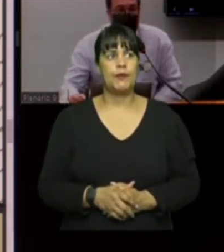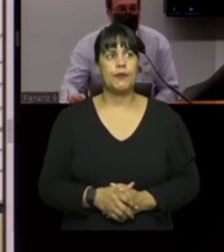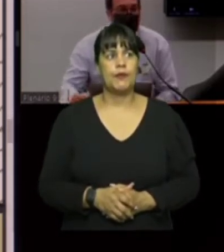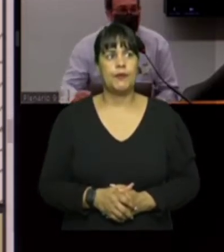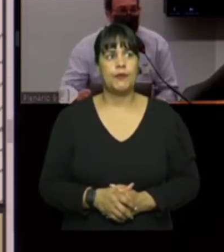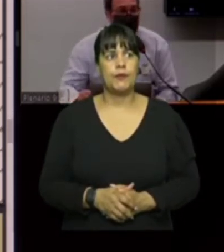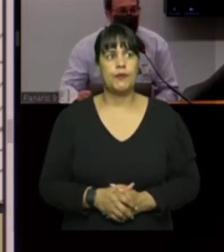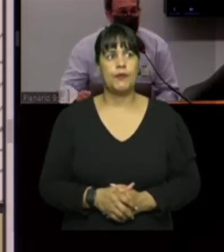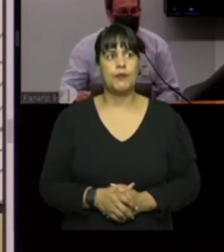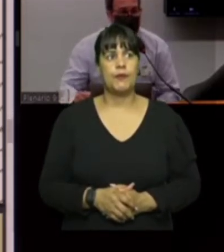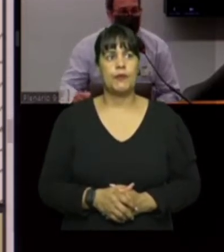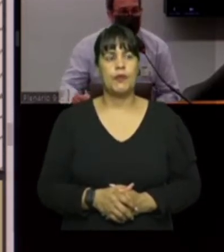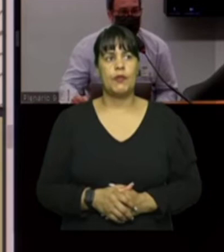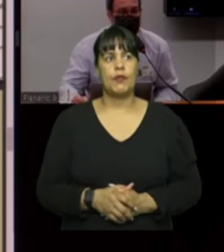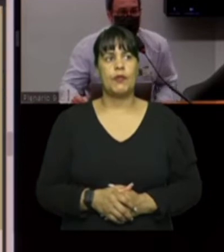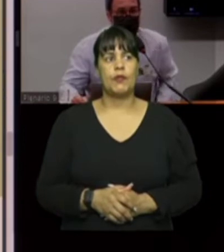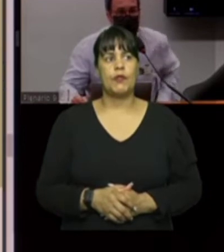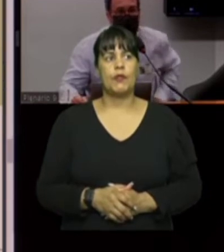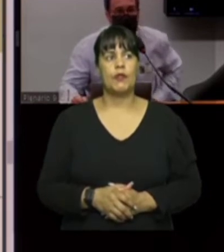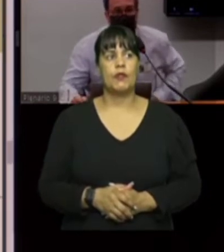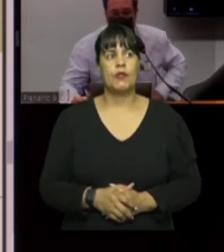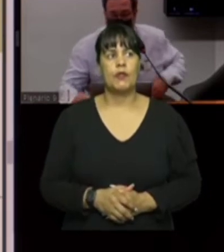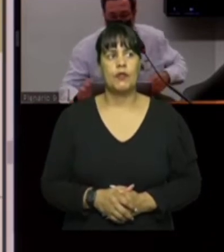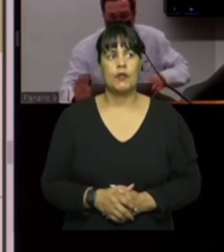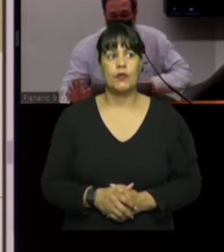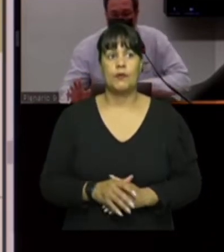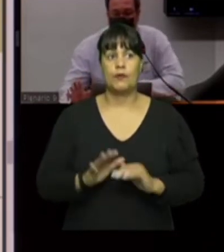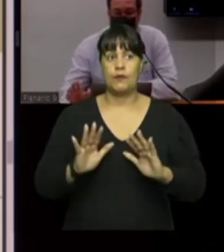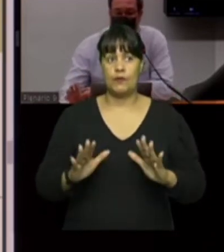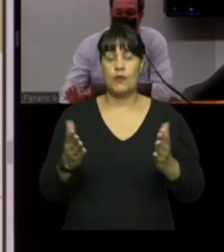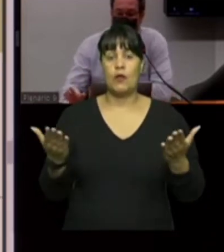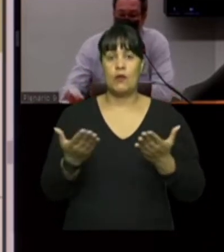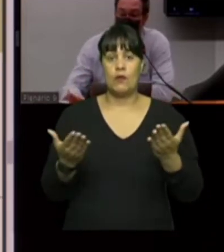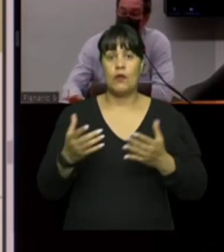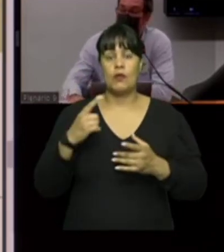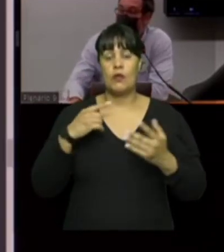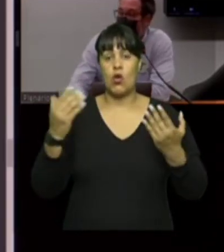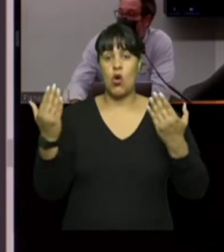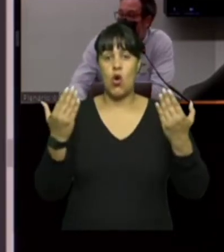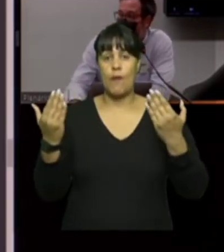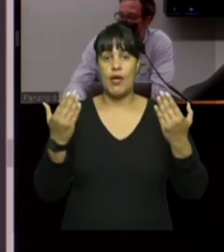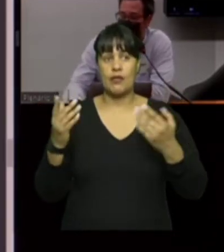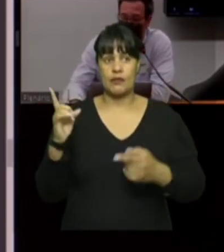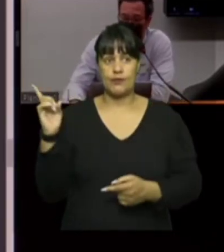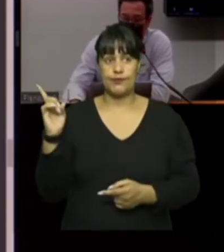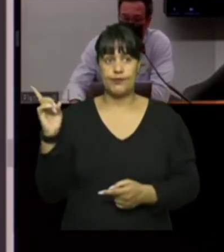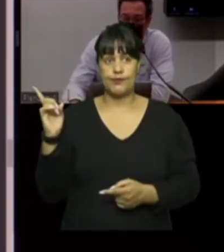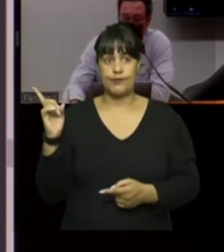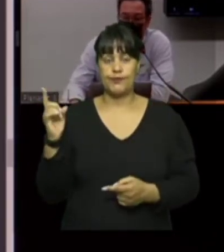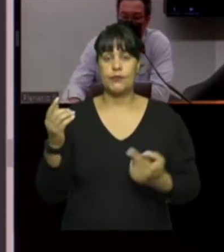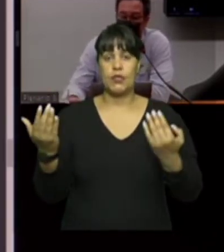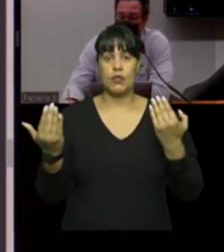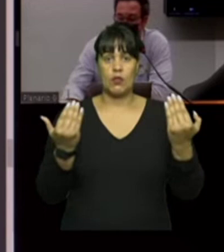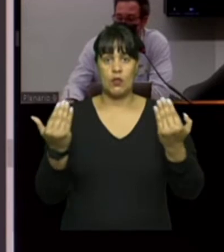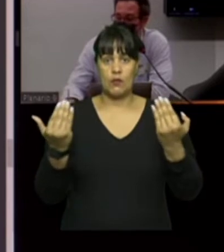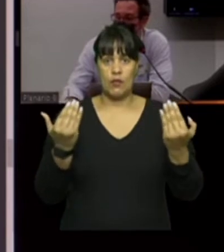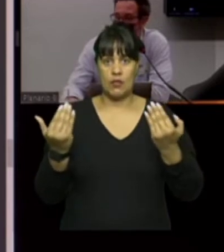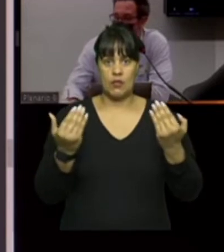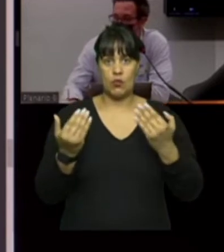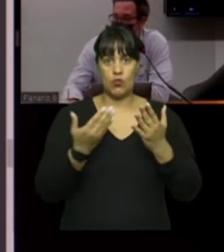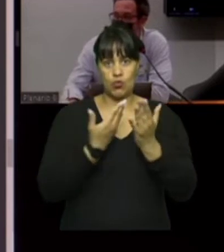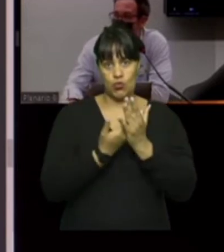Aqui nós fizemos, pode passar, por favor. Aqui nós fizemos uma pequena comparação entre o estudo do Desinstitute e os